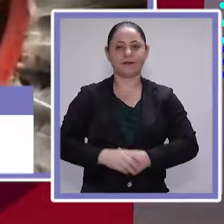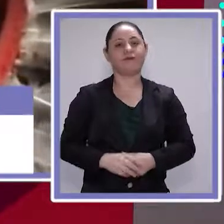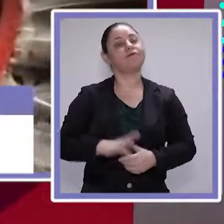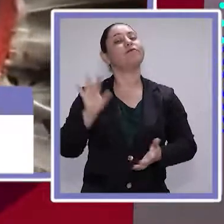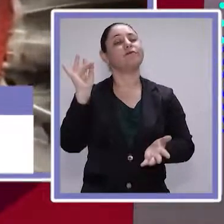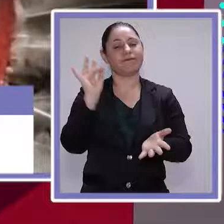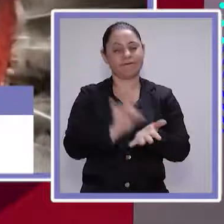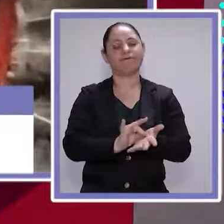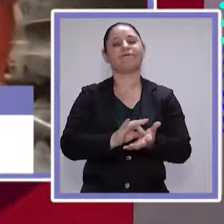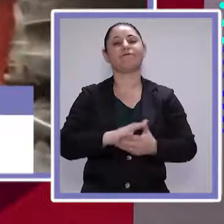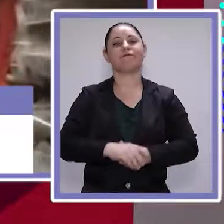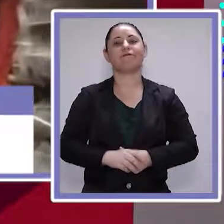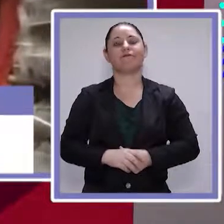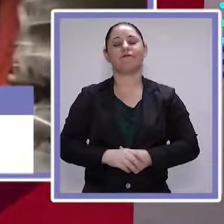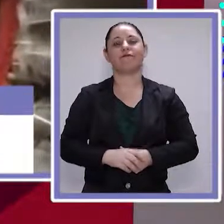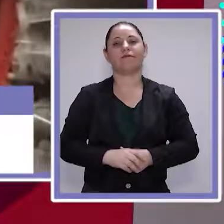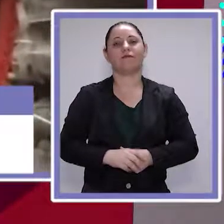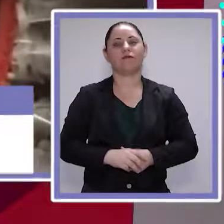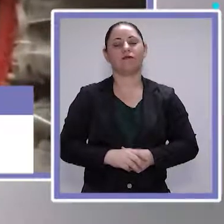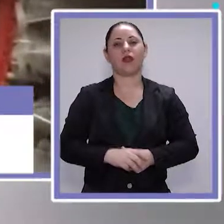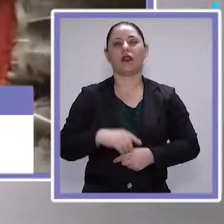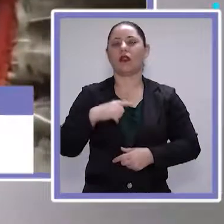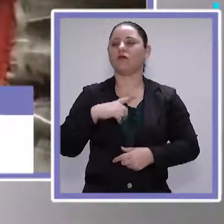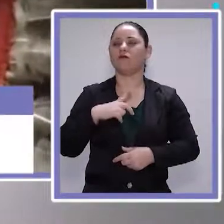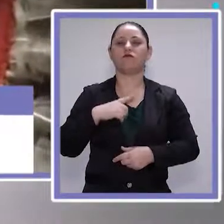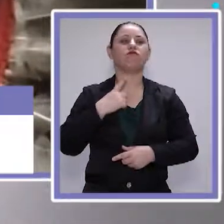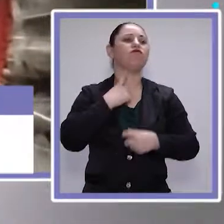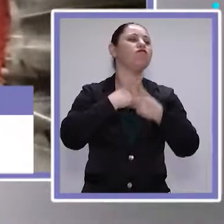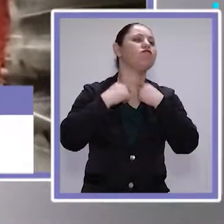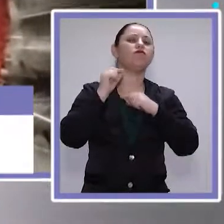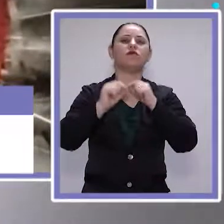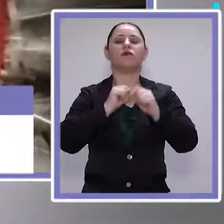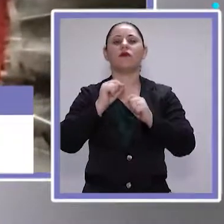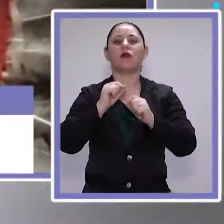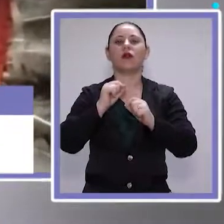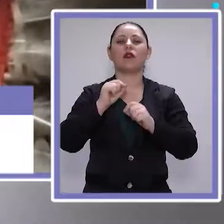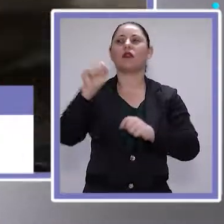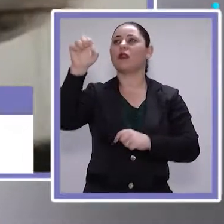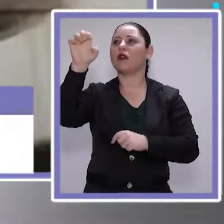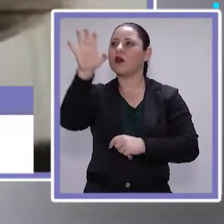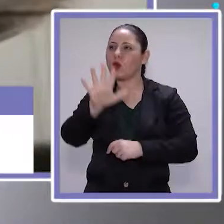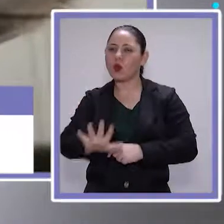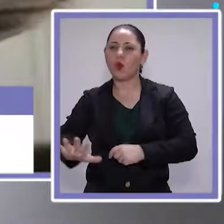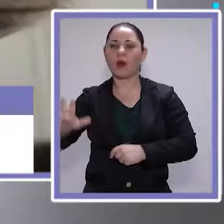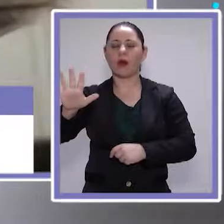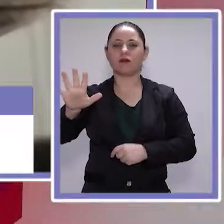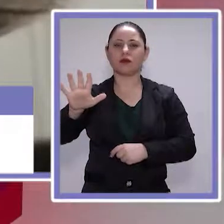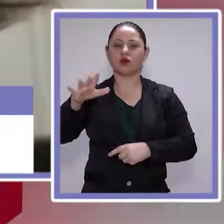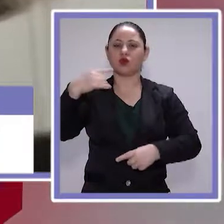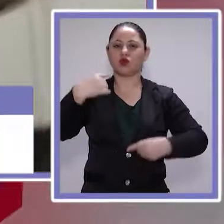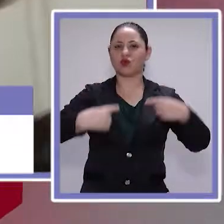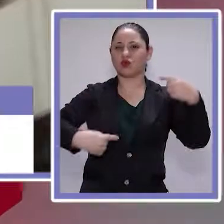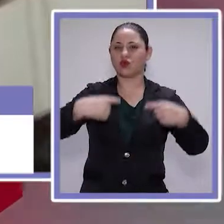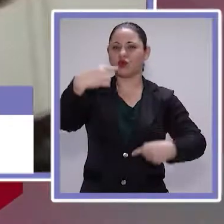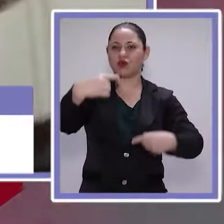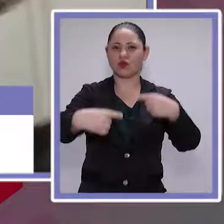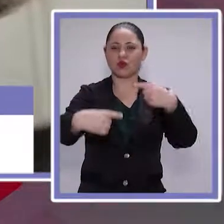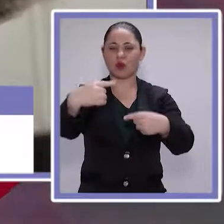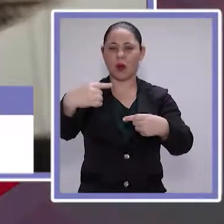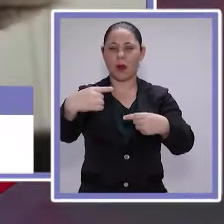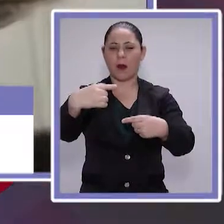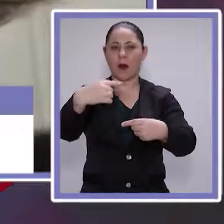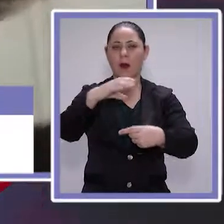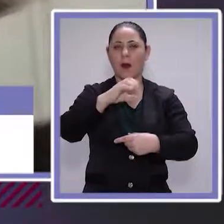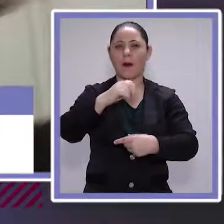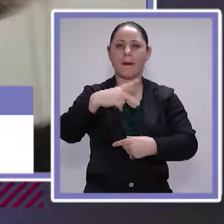isso? Exatamente. Há um anseio na Europa, por parte da juventude, de que sempre se discutiu COP, sempre